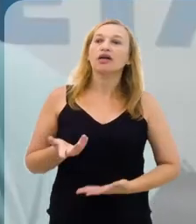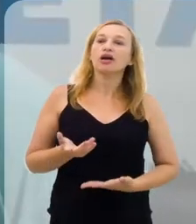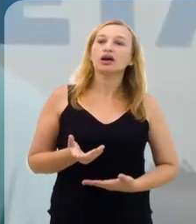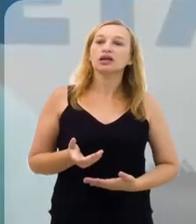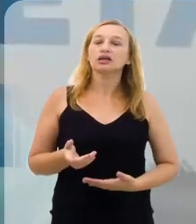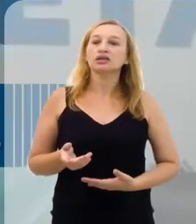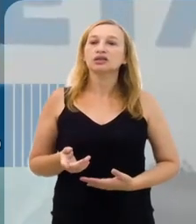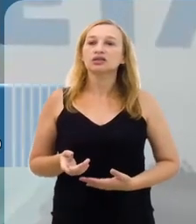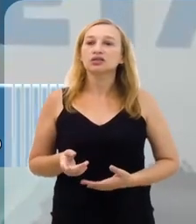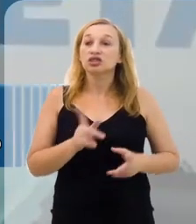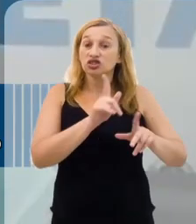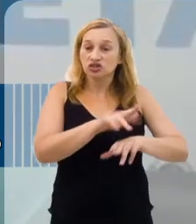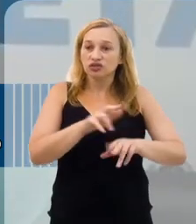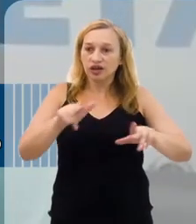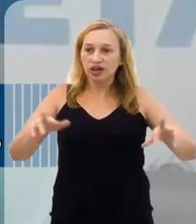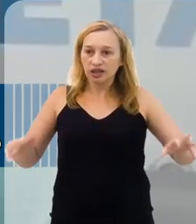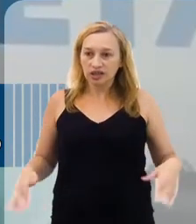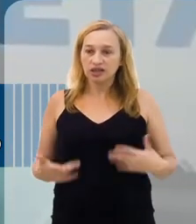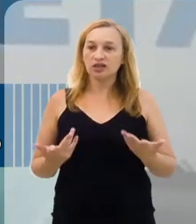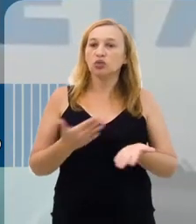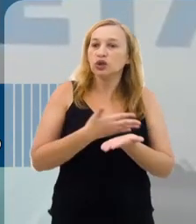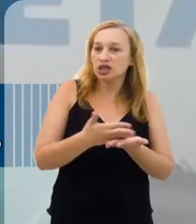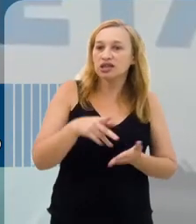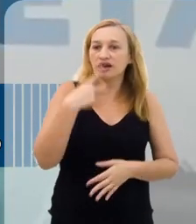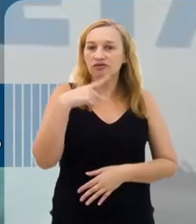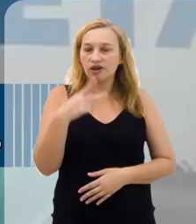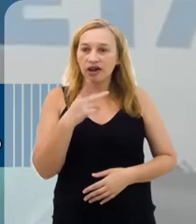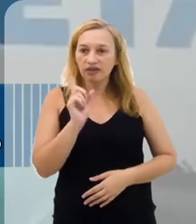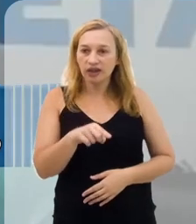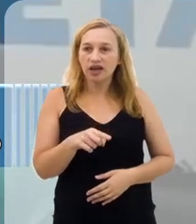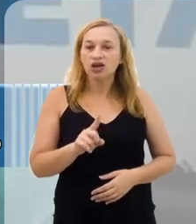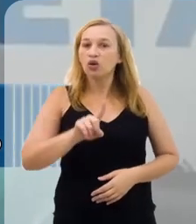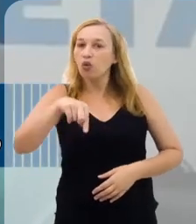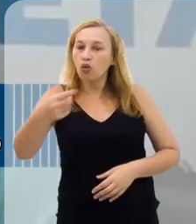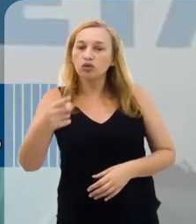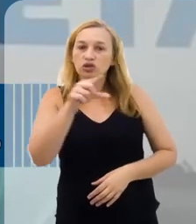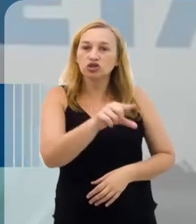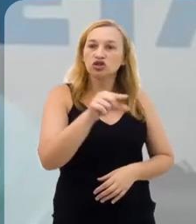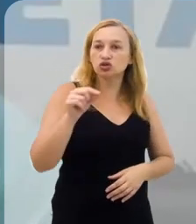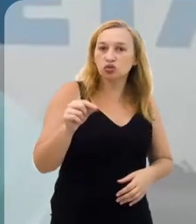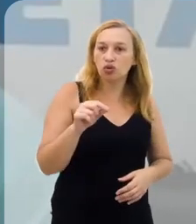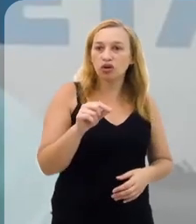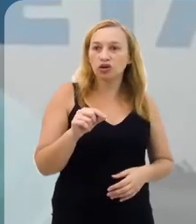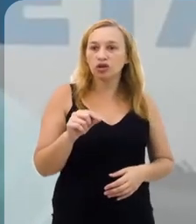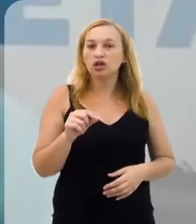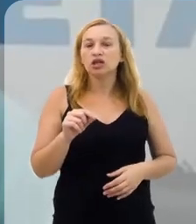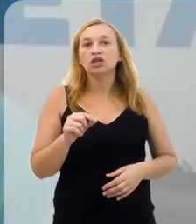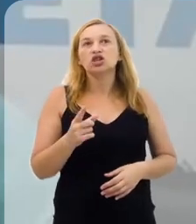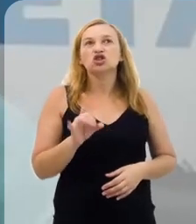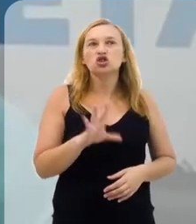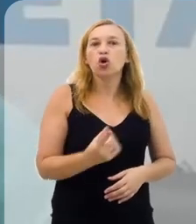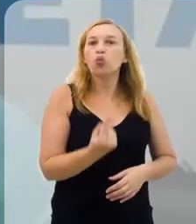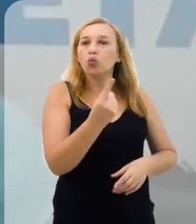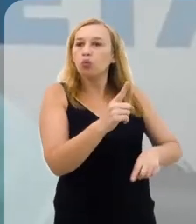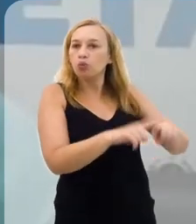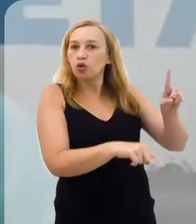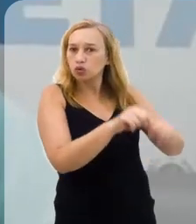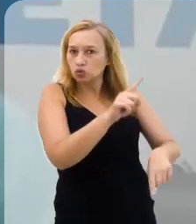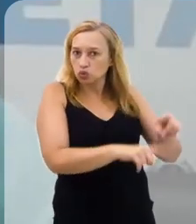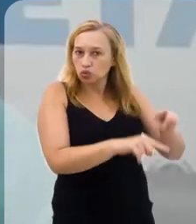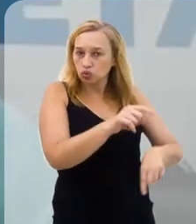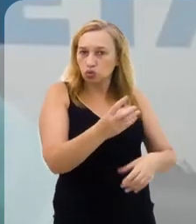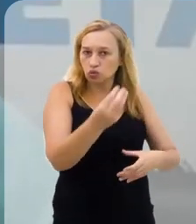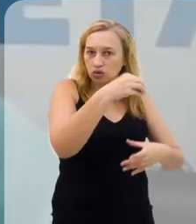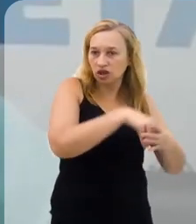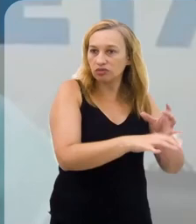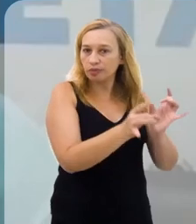na fala da Rosana que é a questão da diversificação. Lá no início ela fala, né, teria que ter outras opções. Ela no início só tinha